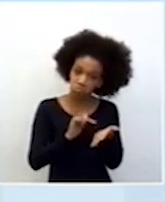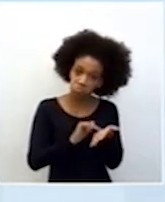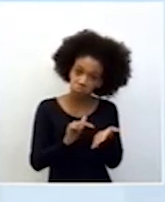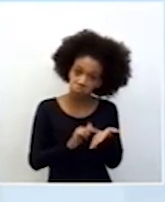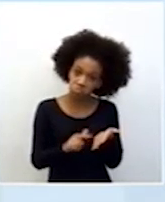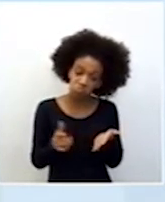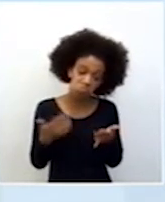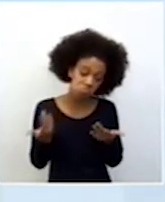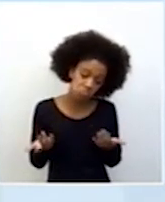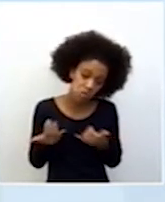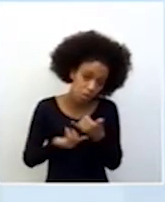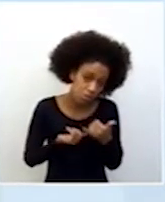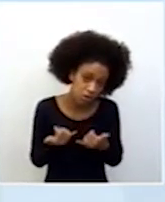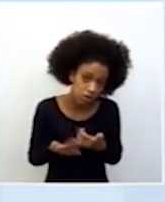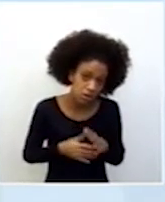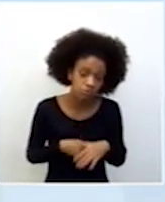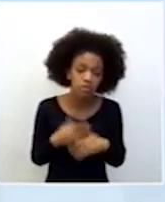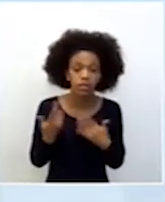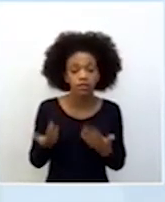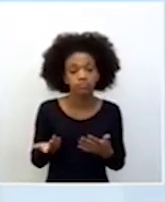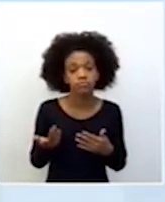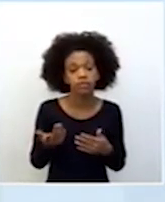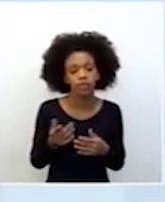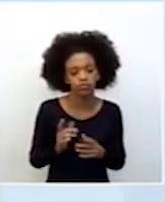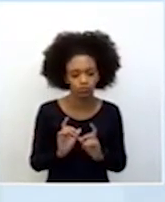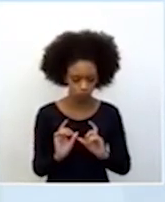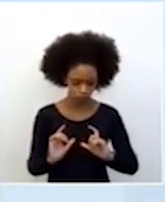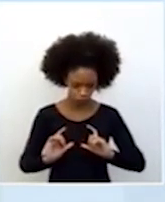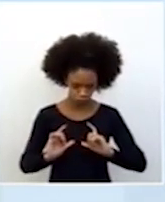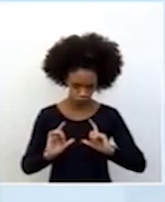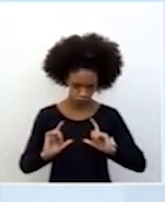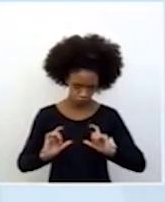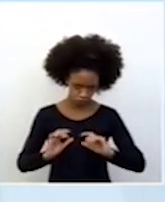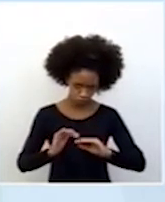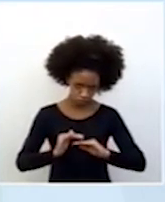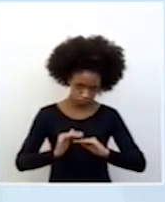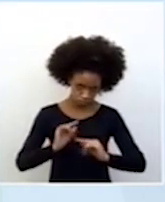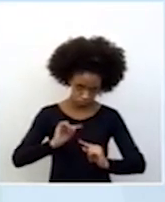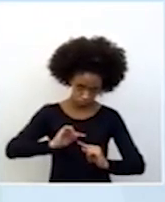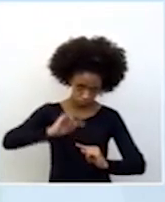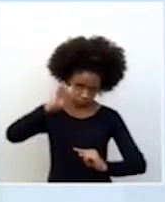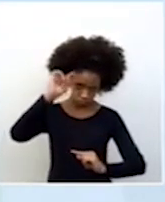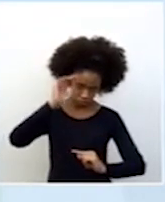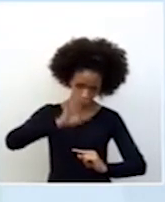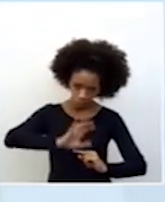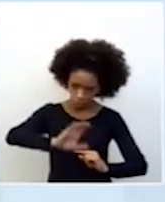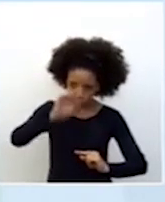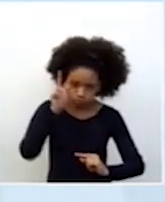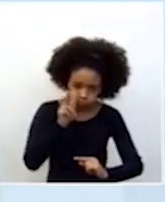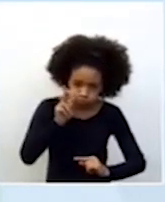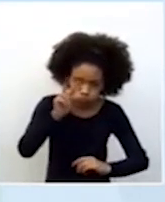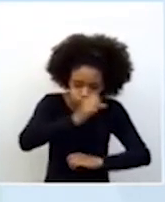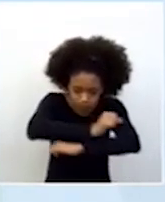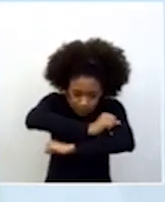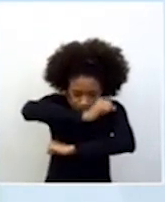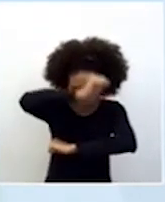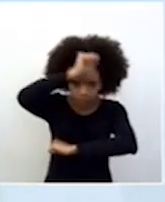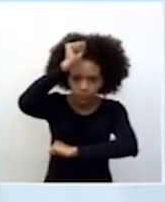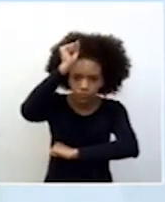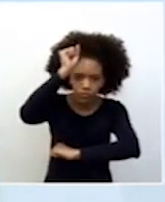brinquedo, um celular, e ela vai tirar uma foto. No horizonte, a gente vê uma lua, vê